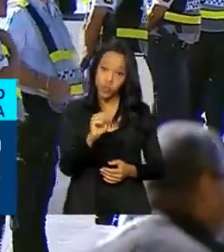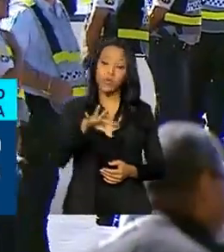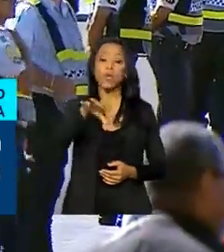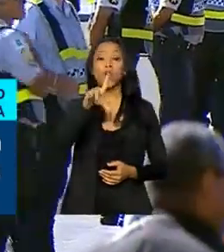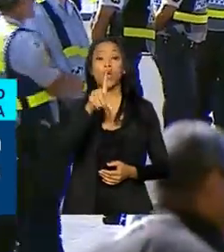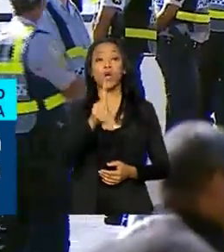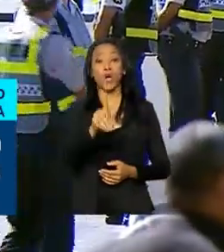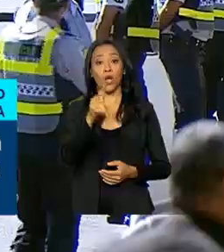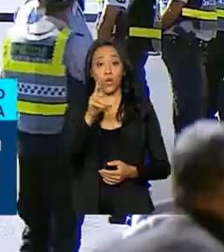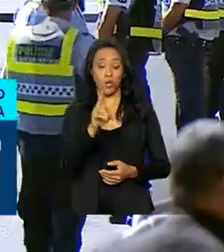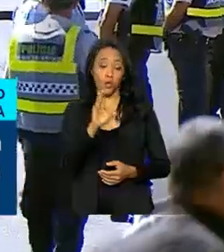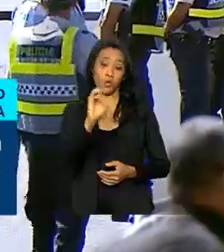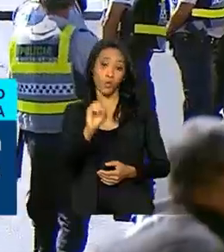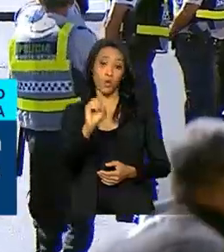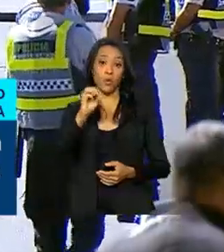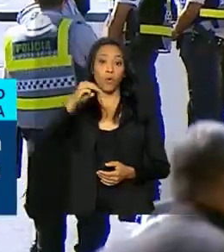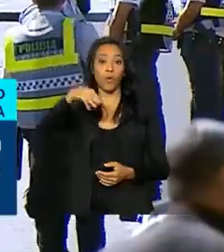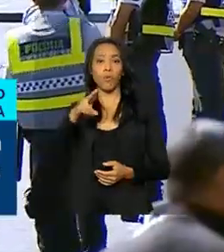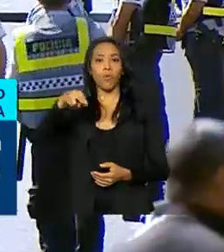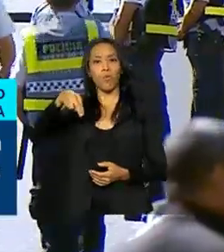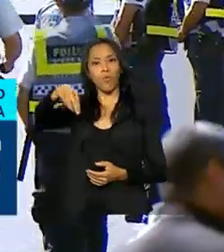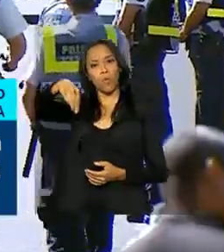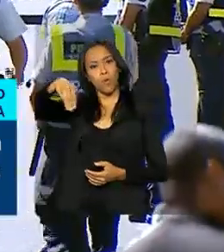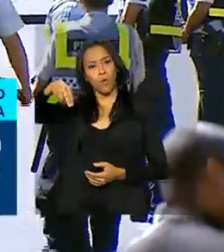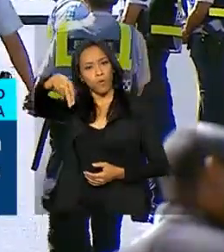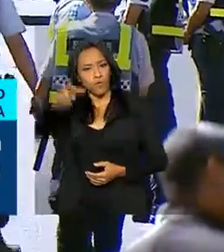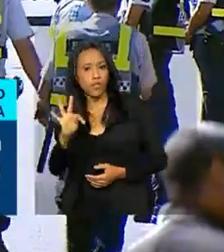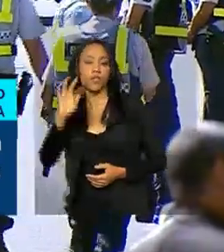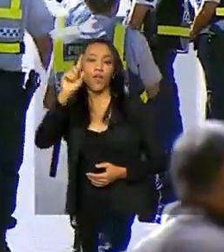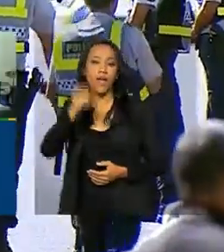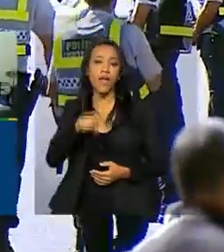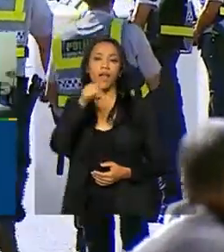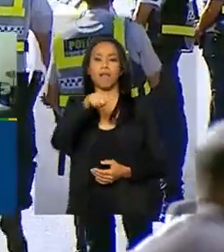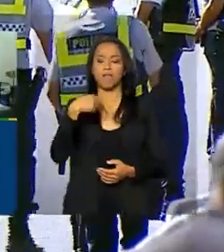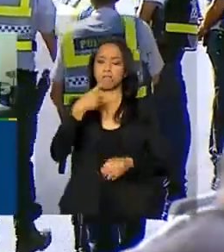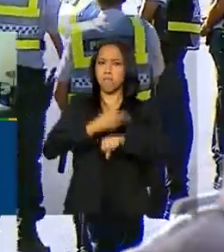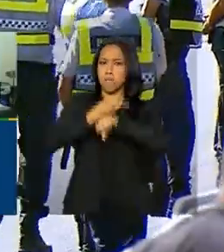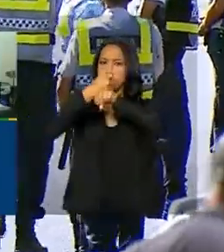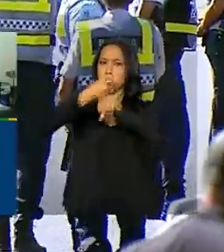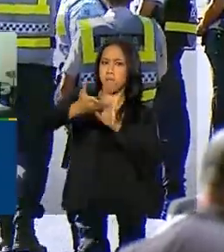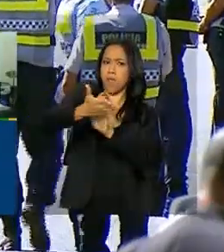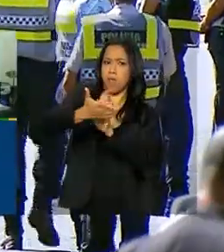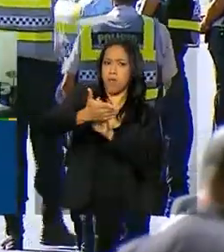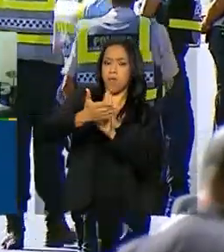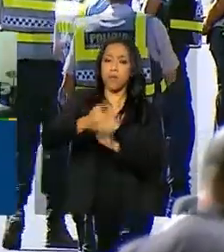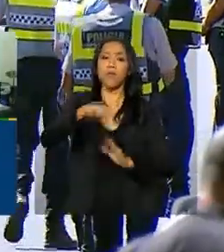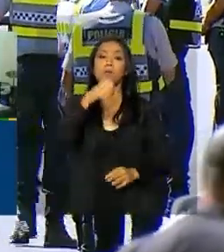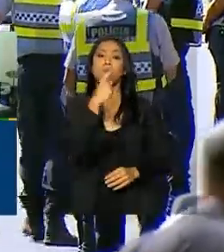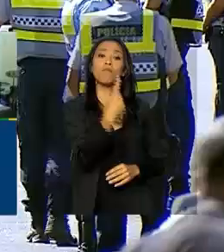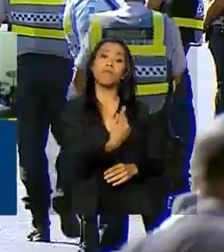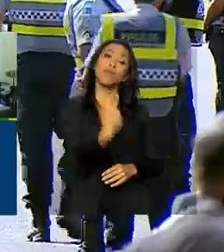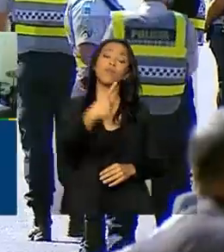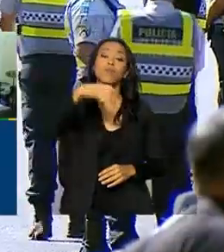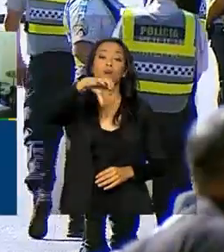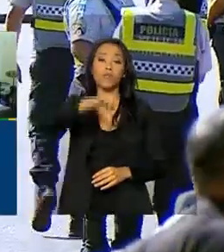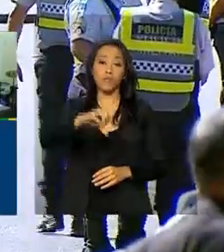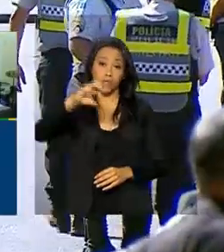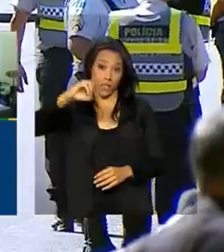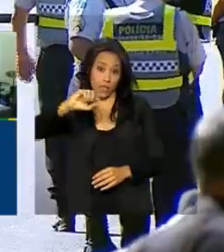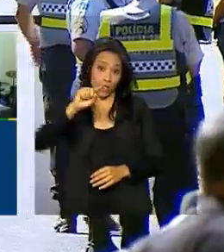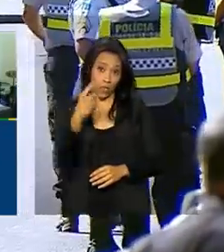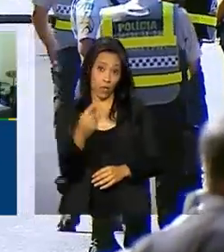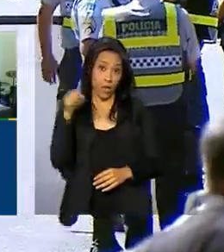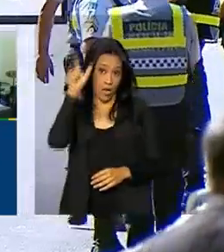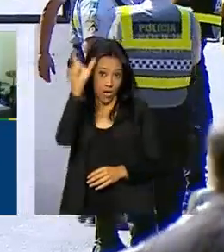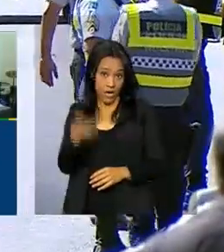gasolina. Esse mérito lhe é garantido internacionalmente pela conquista do prêmio em 1901. Santos Dumont foi o